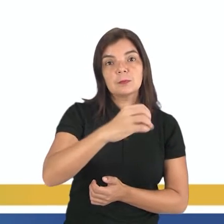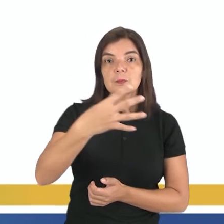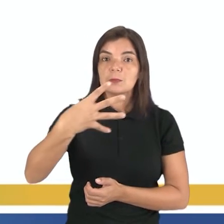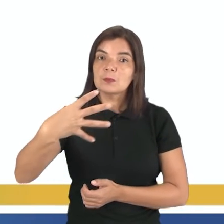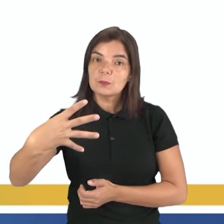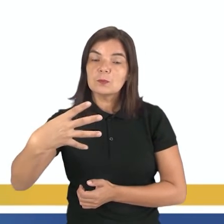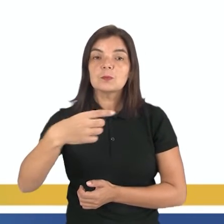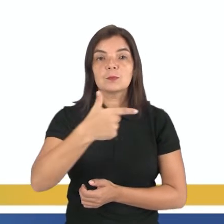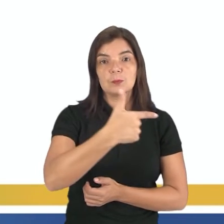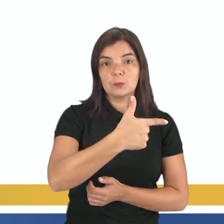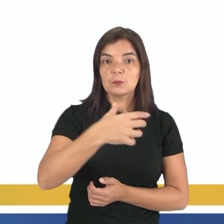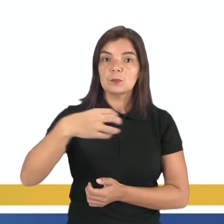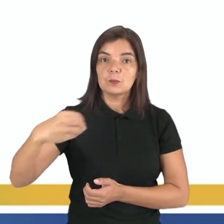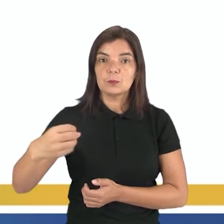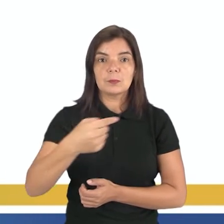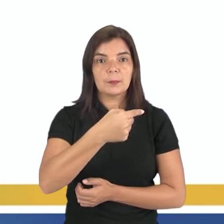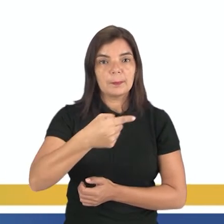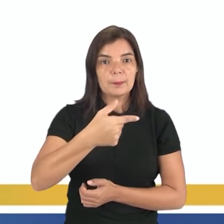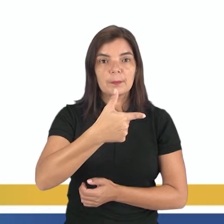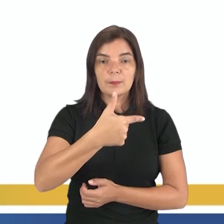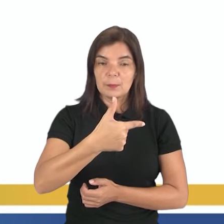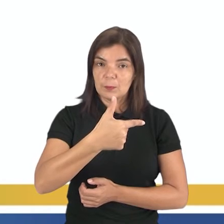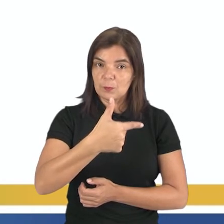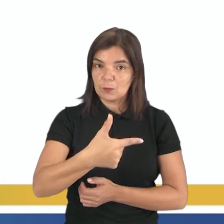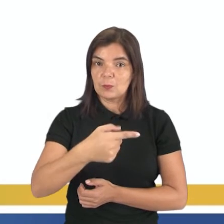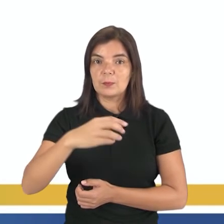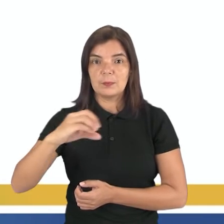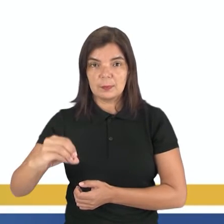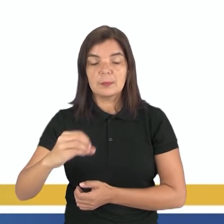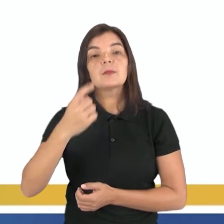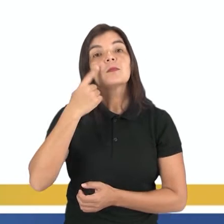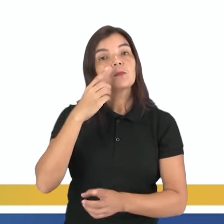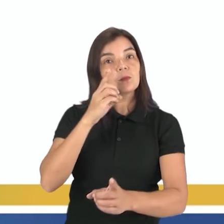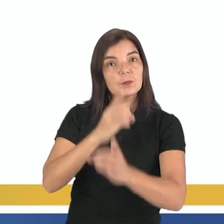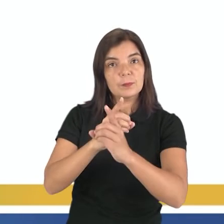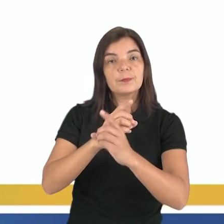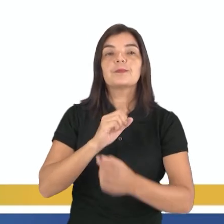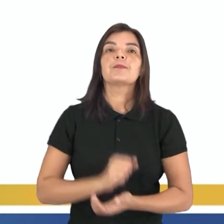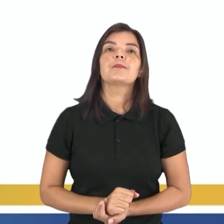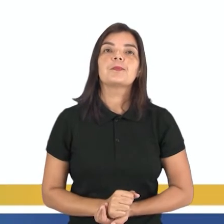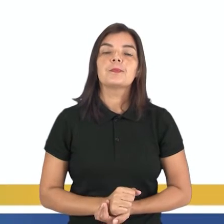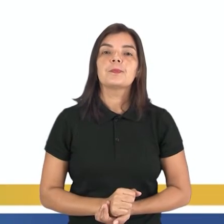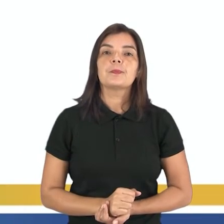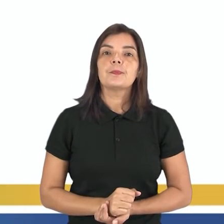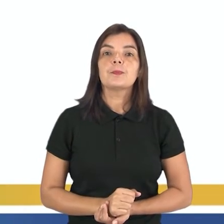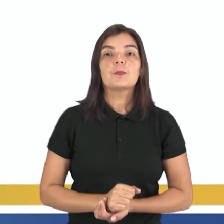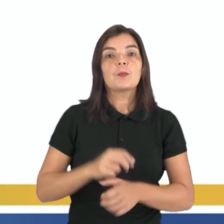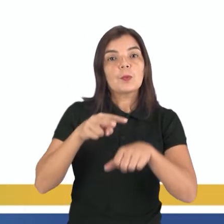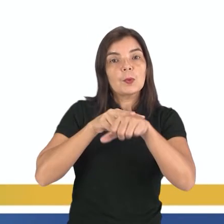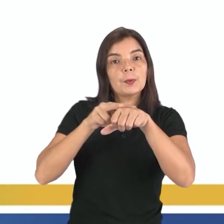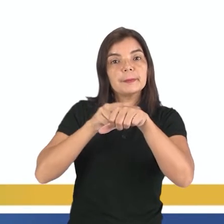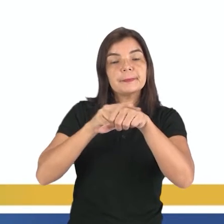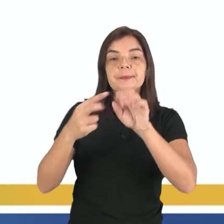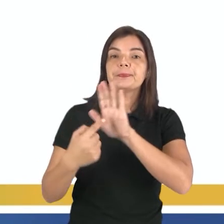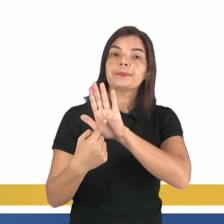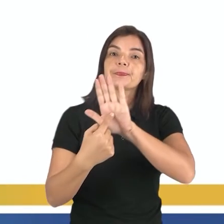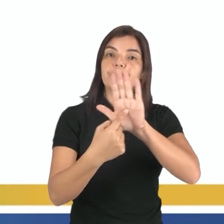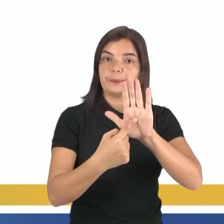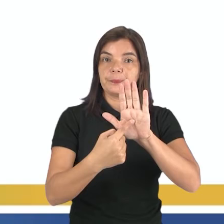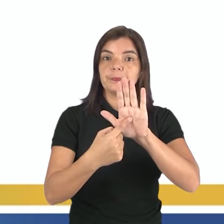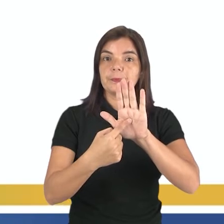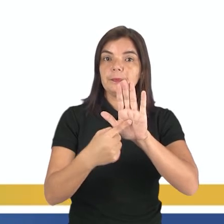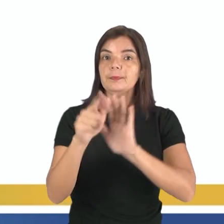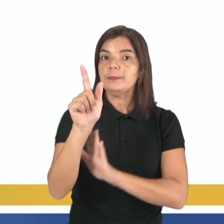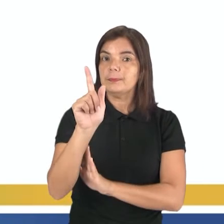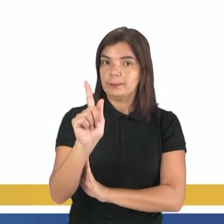o ponto 2 e 0 e o ponto menos 2 e 0 são os pontos que a gente achou. Então, o gráfico verde vai representar o gráfico da